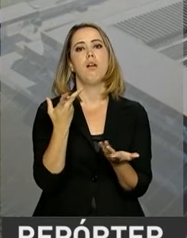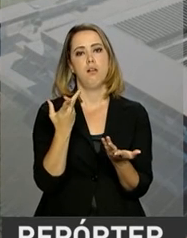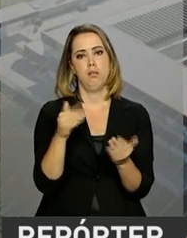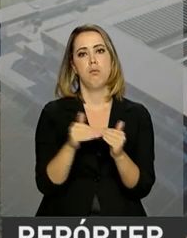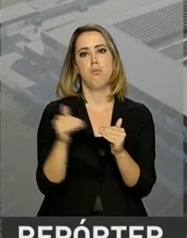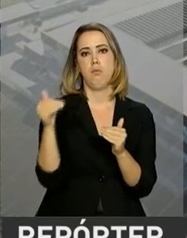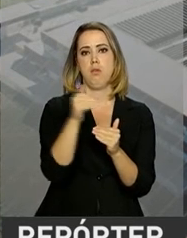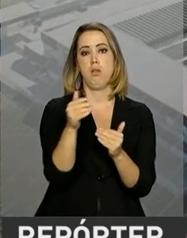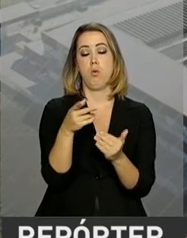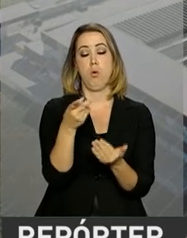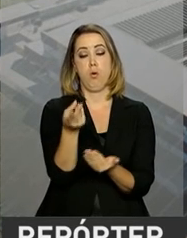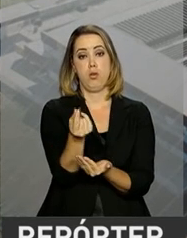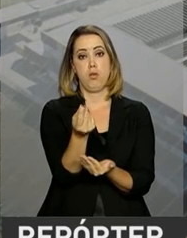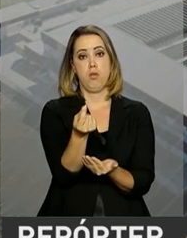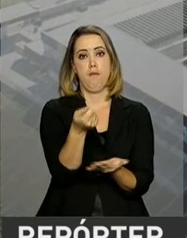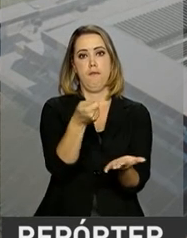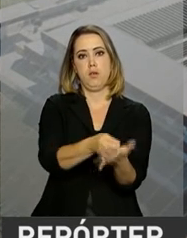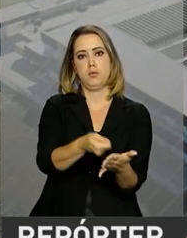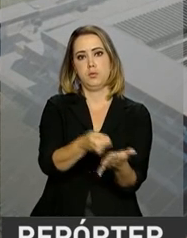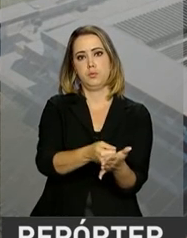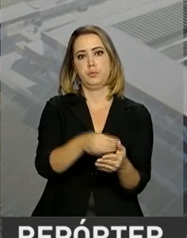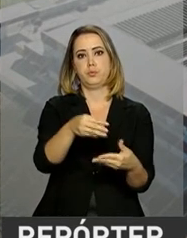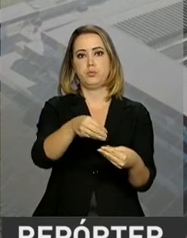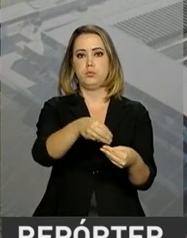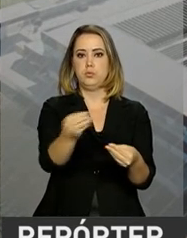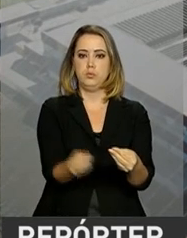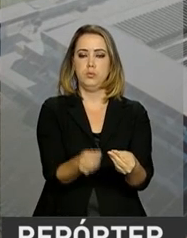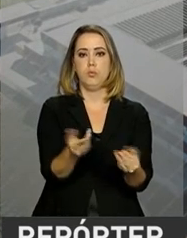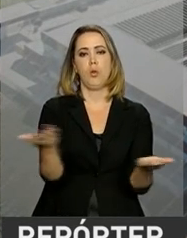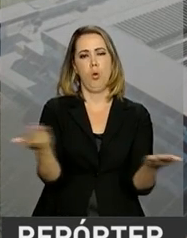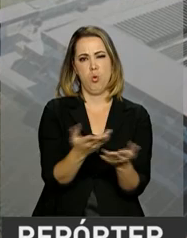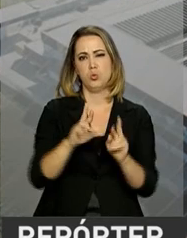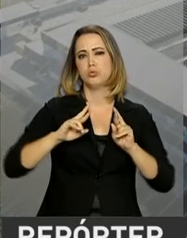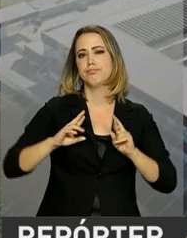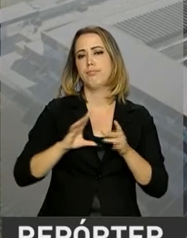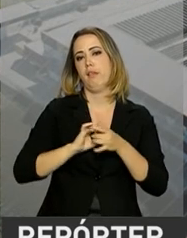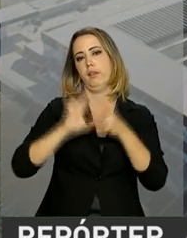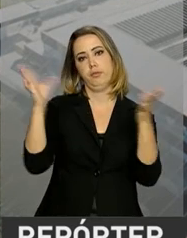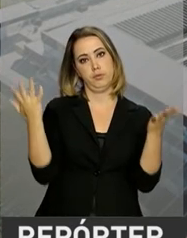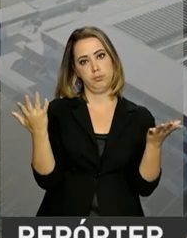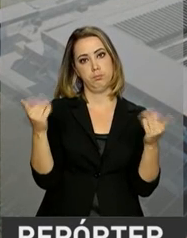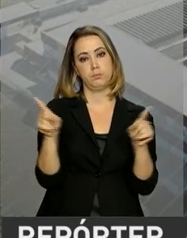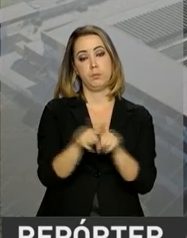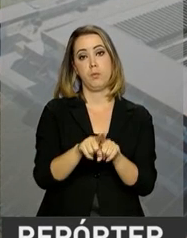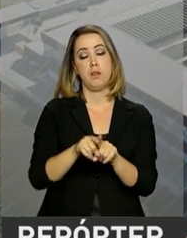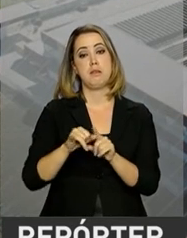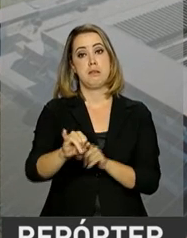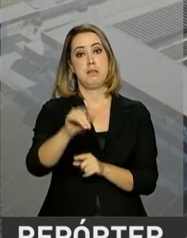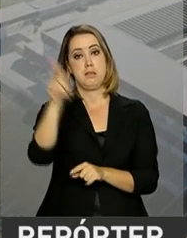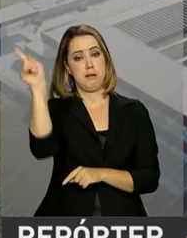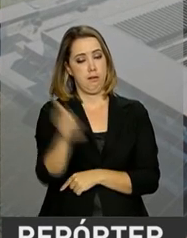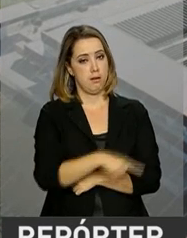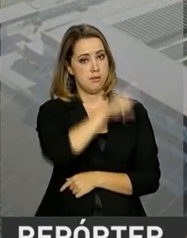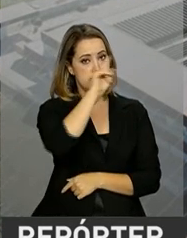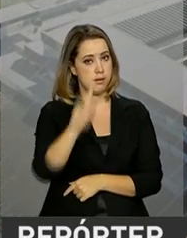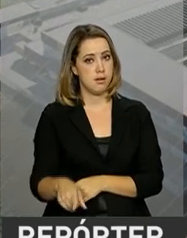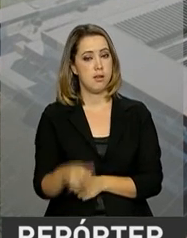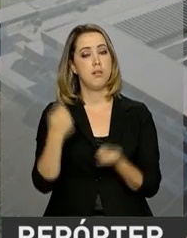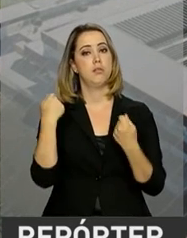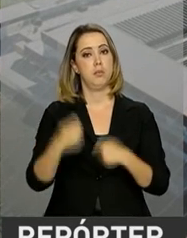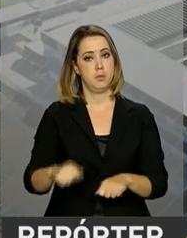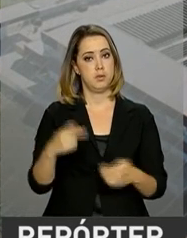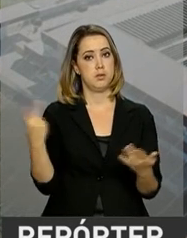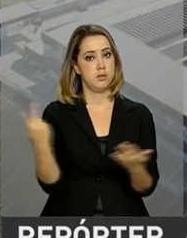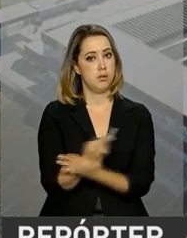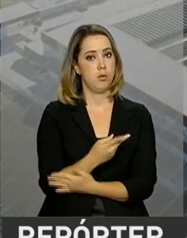promocional atualmente não existe essa limitação em caso de cancelamento e reembolso ao estorno do valor pago deverá ser